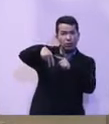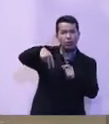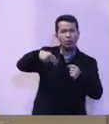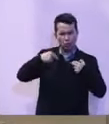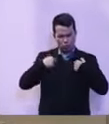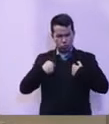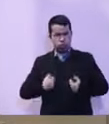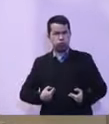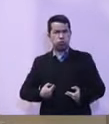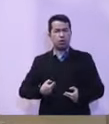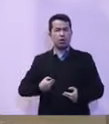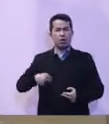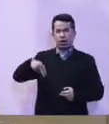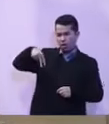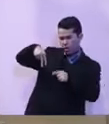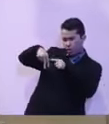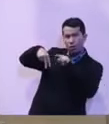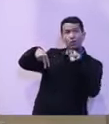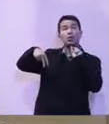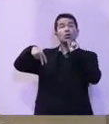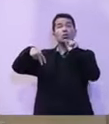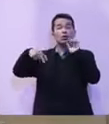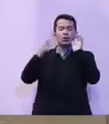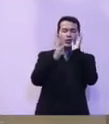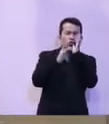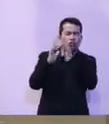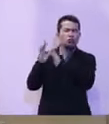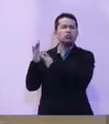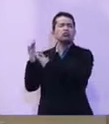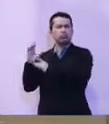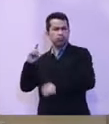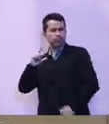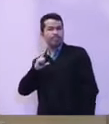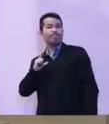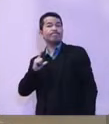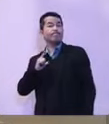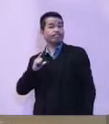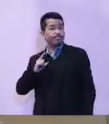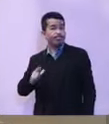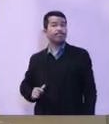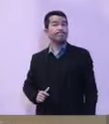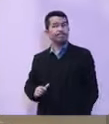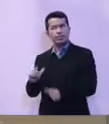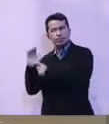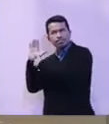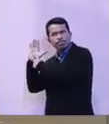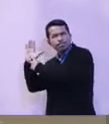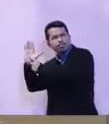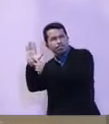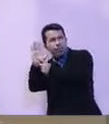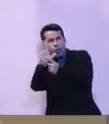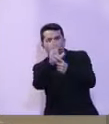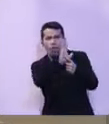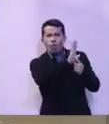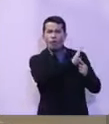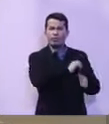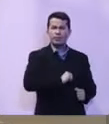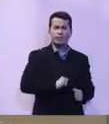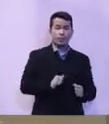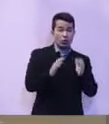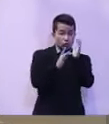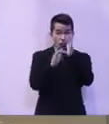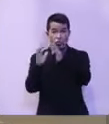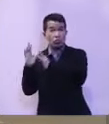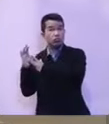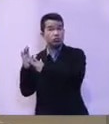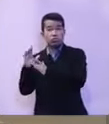E Jesus é a encarnação de Deus, a segunda pessoa da Trindade, a palavra viva, ativa, que